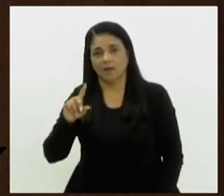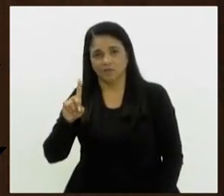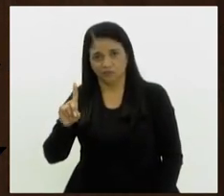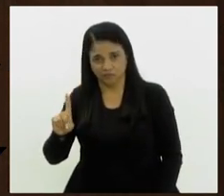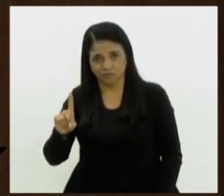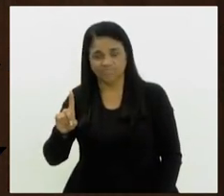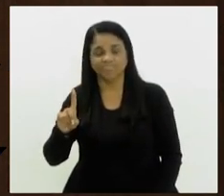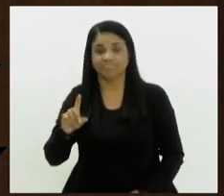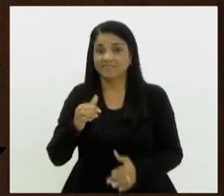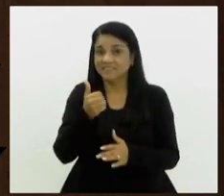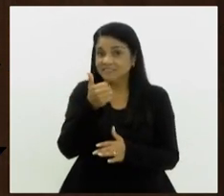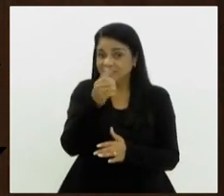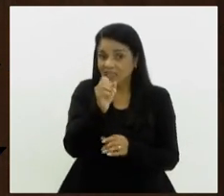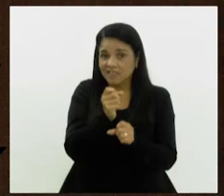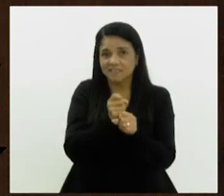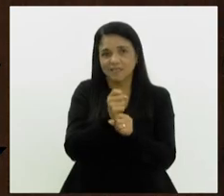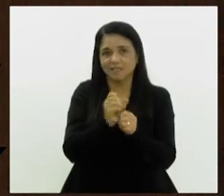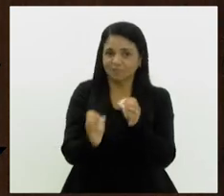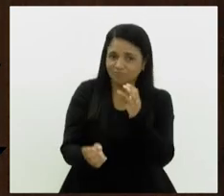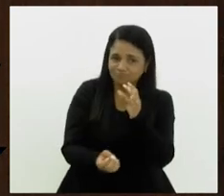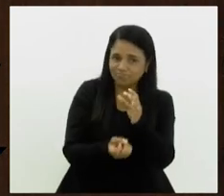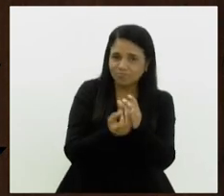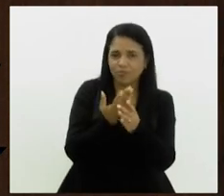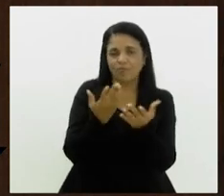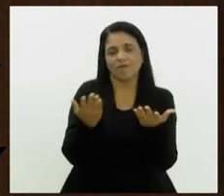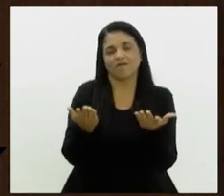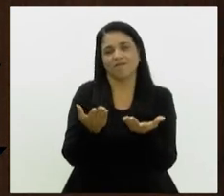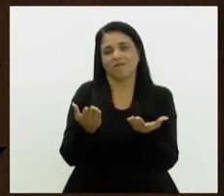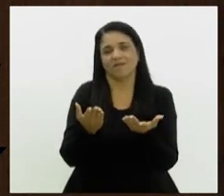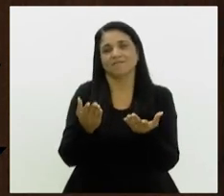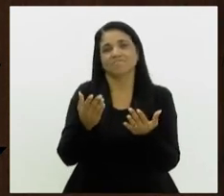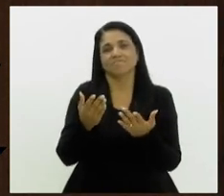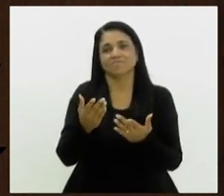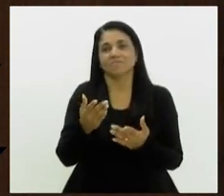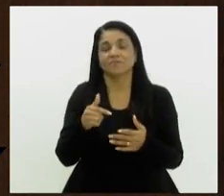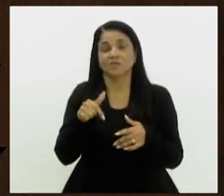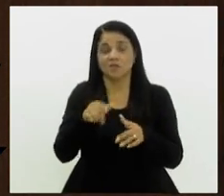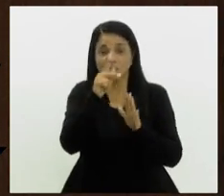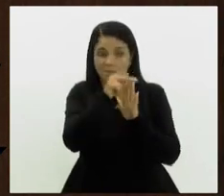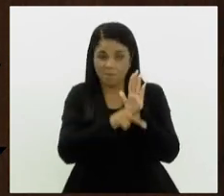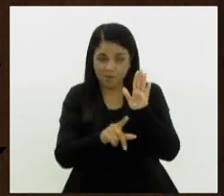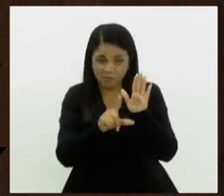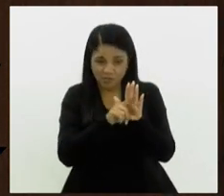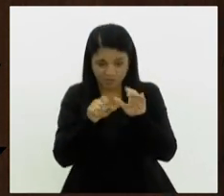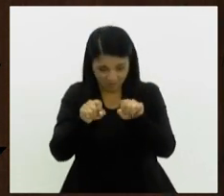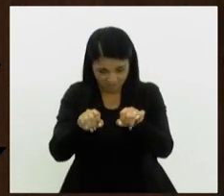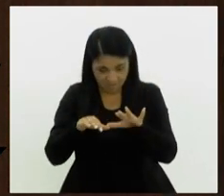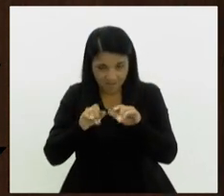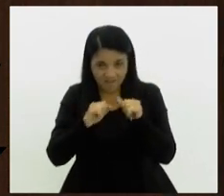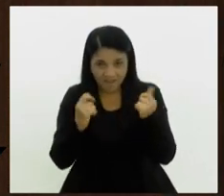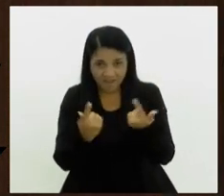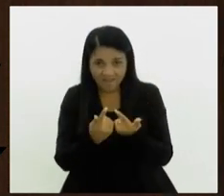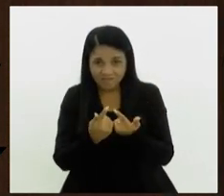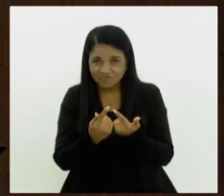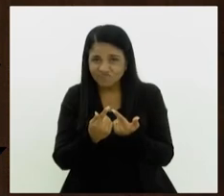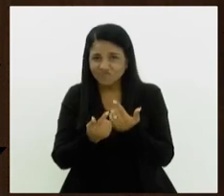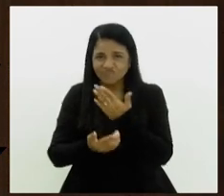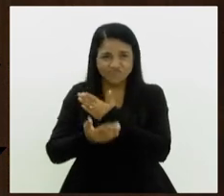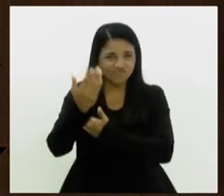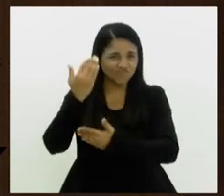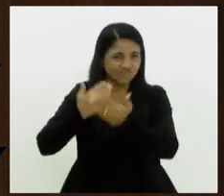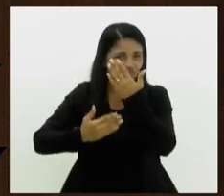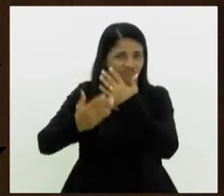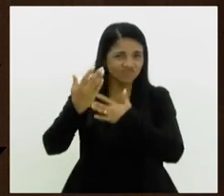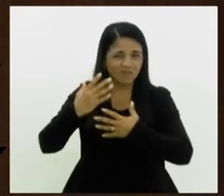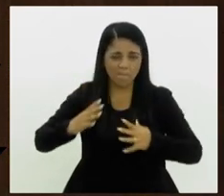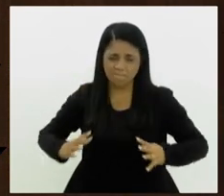E, finalmente, ela foi implantada. Mas projetos dessa natureza aqui, nesse plenário, era um palco